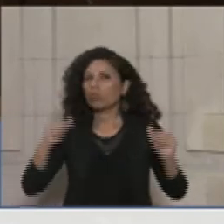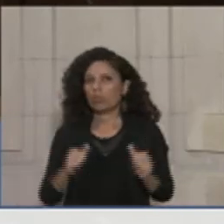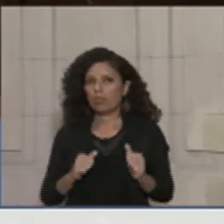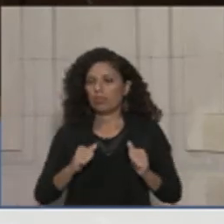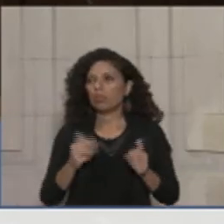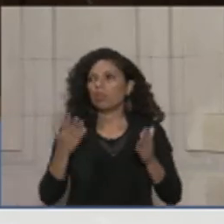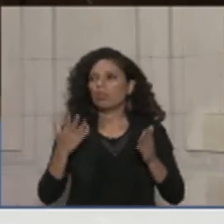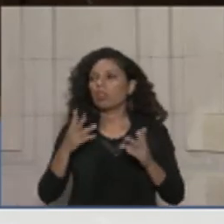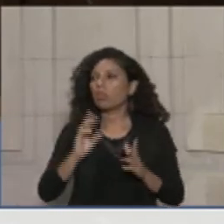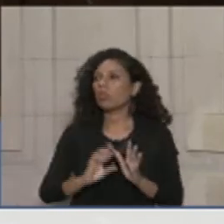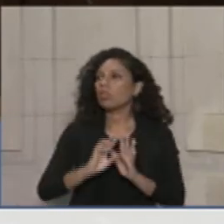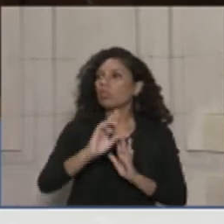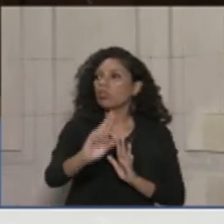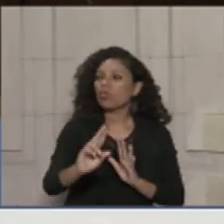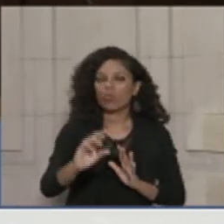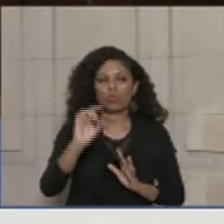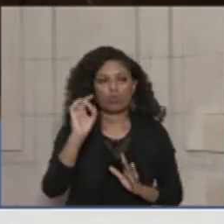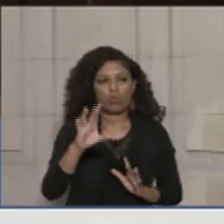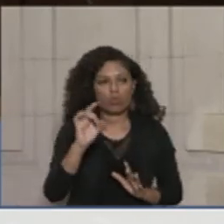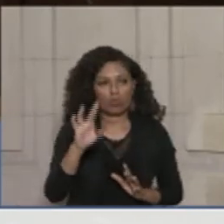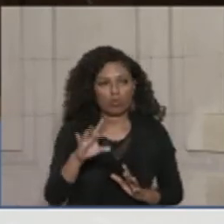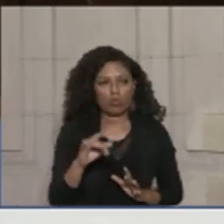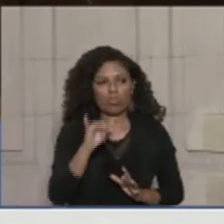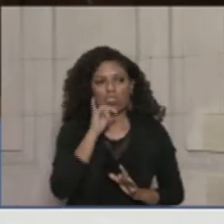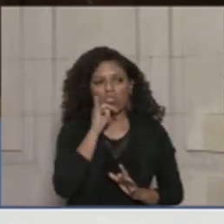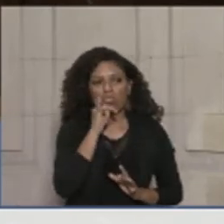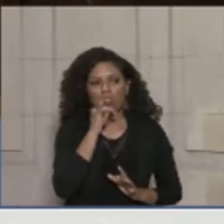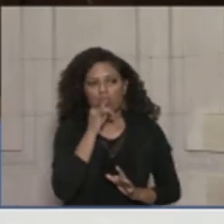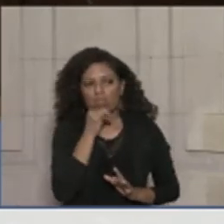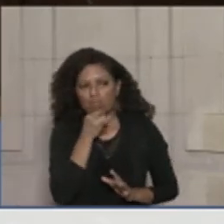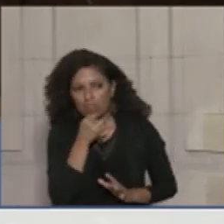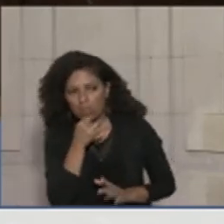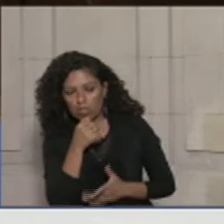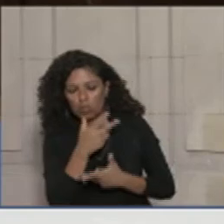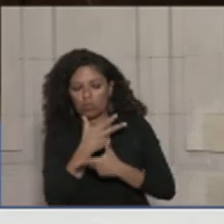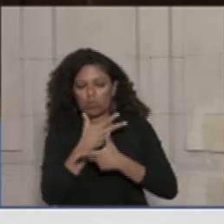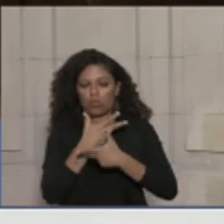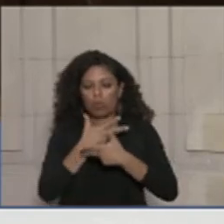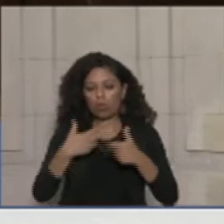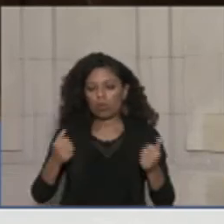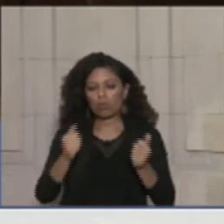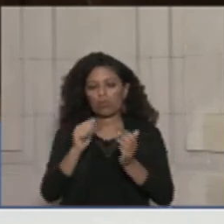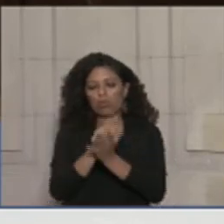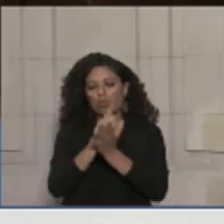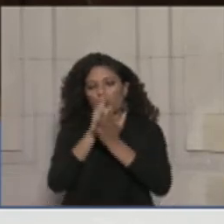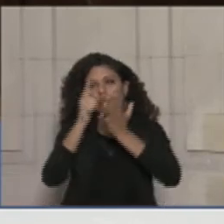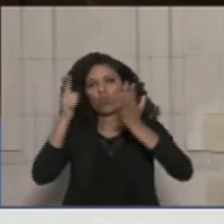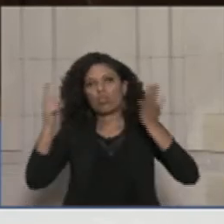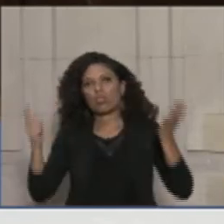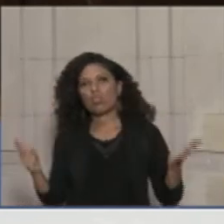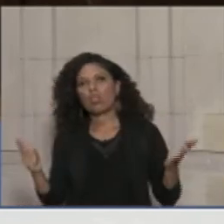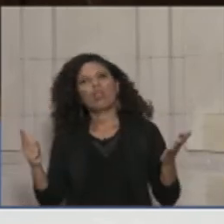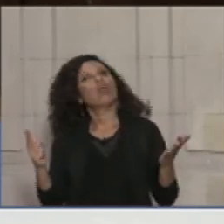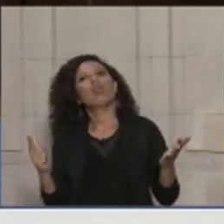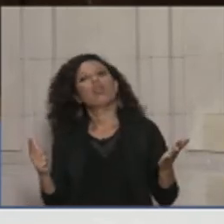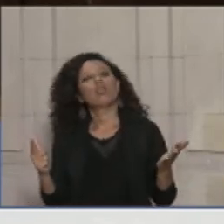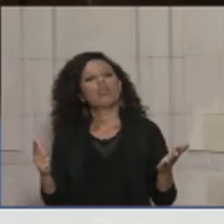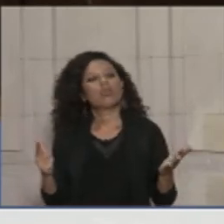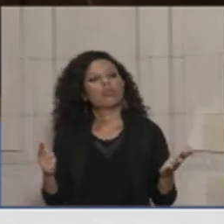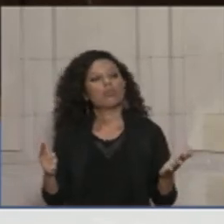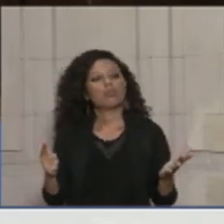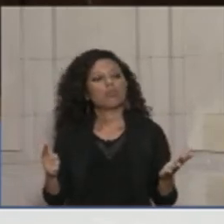só responder a essa triste notícia tendenciosa que foi publicada nos jornais de grande